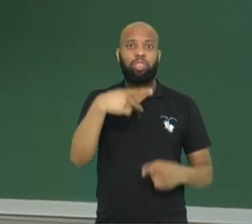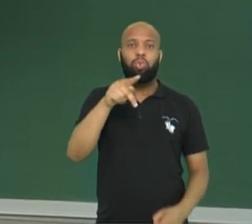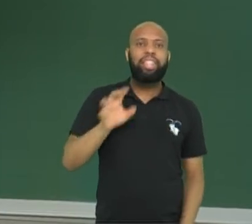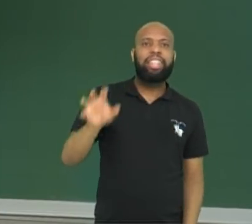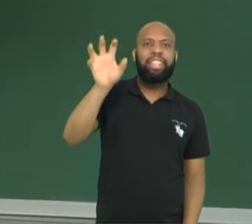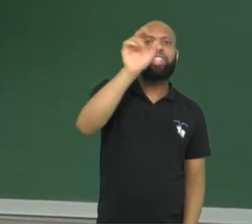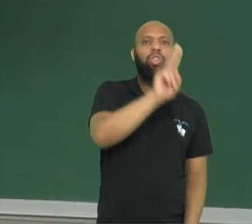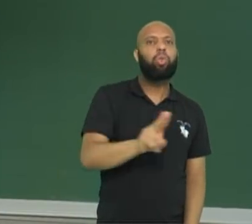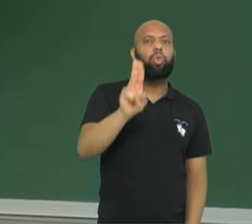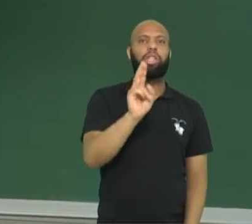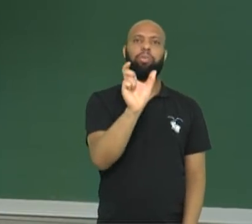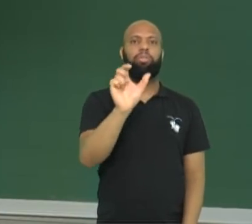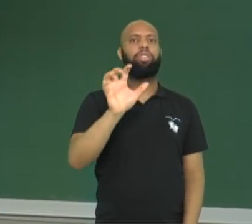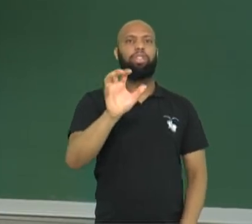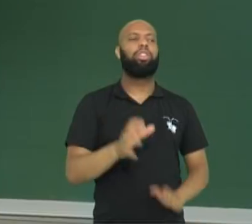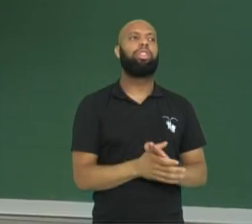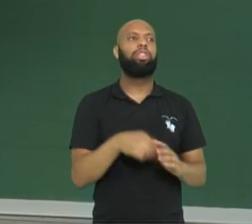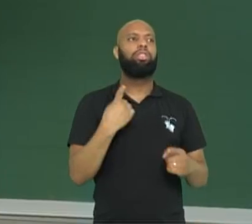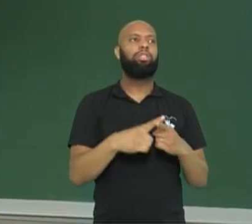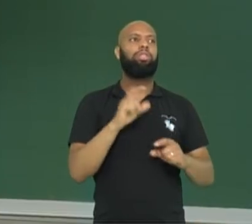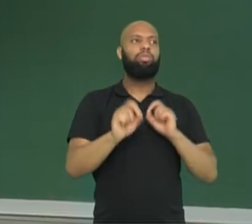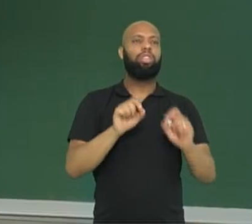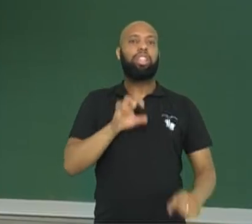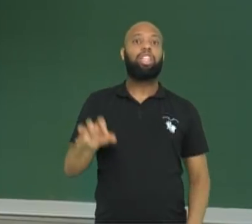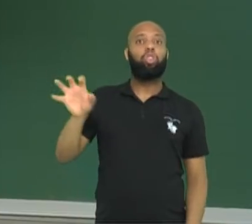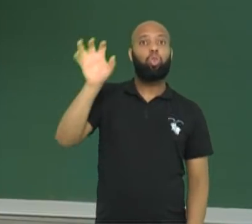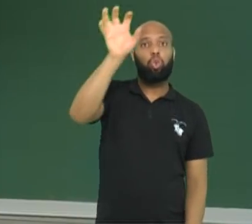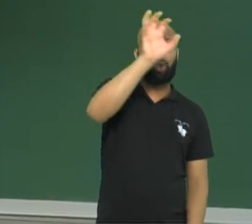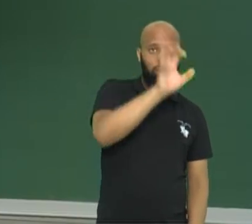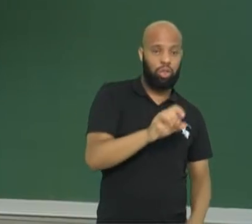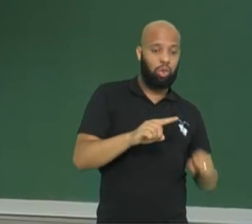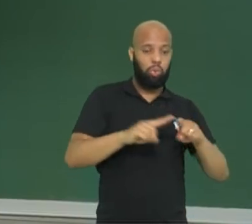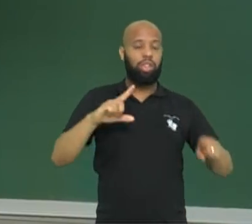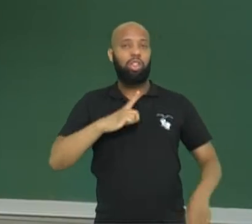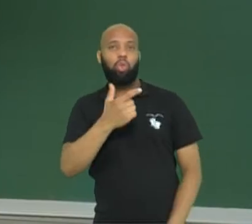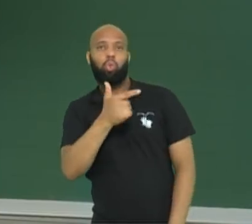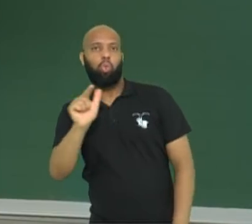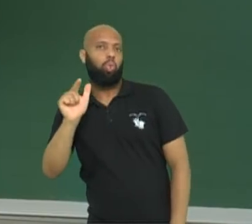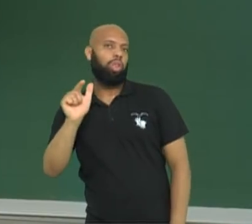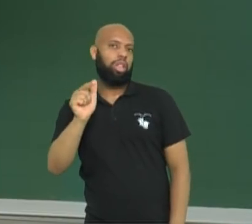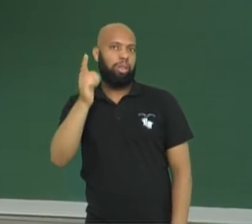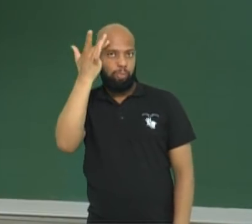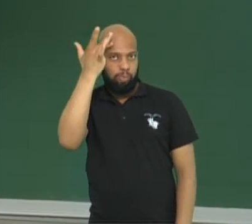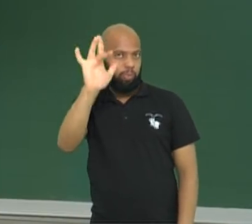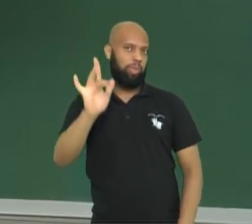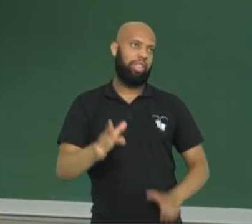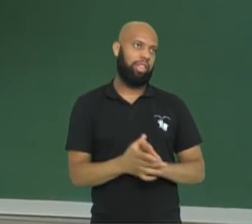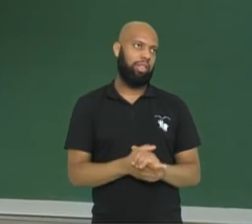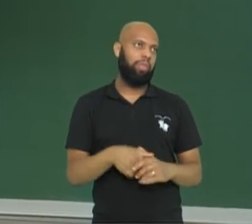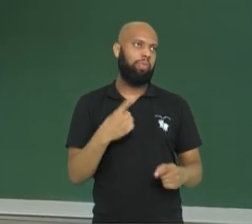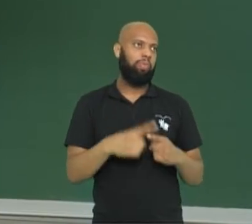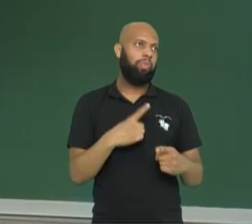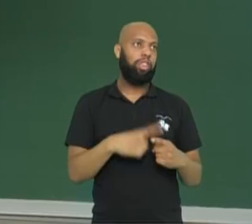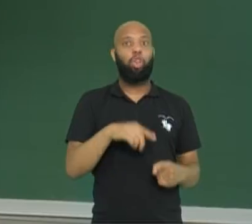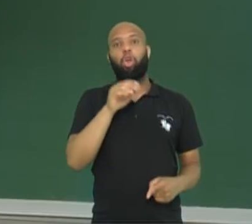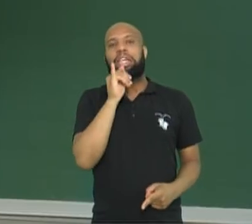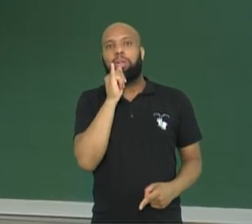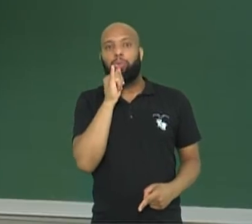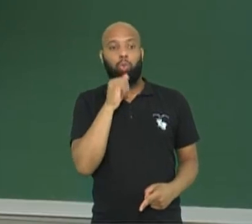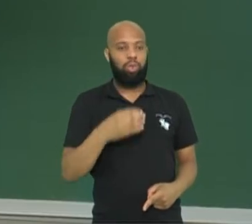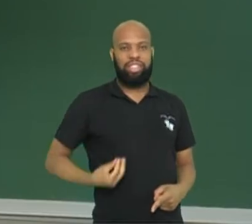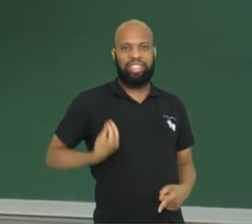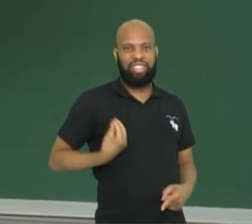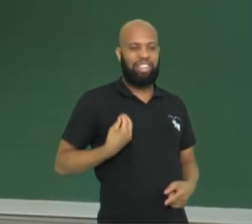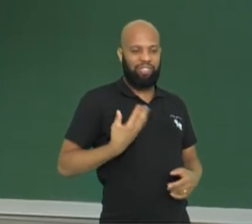região se usa muito isso, né? Porque é uma questão regional. Mas talvez outros alunos, ou por ter vindo de outro estado,